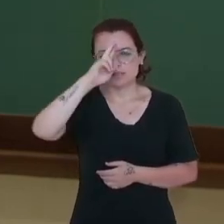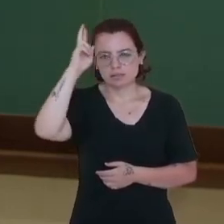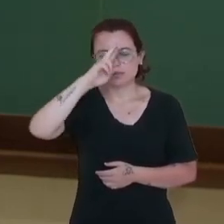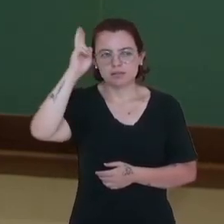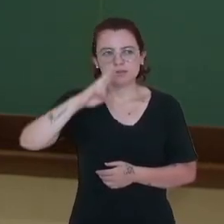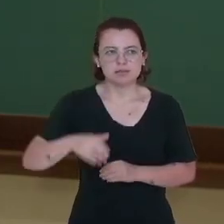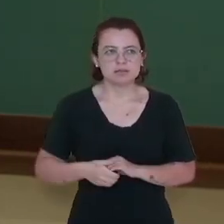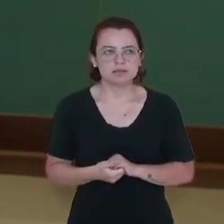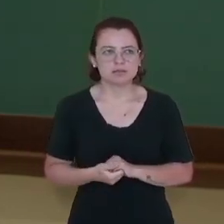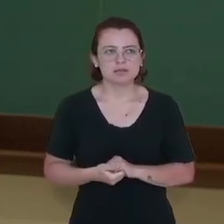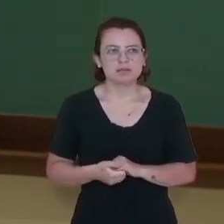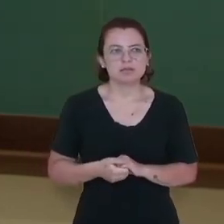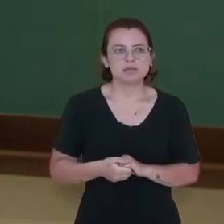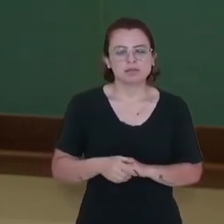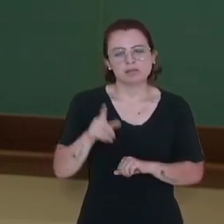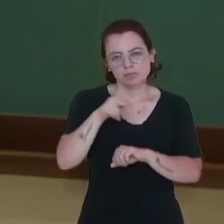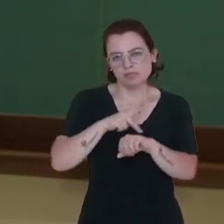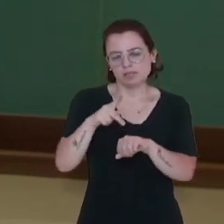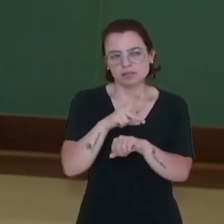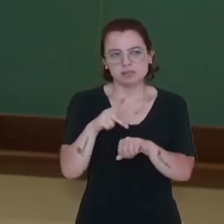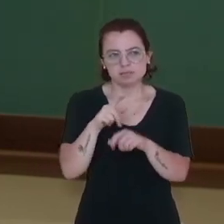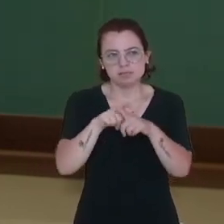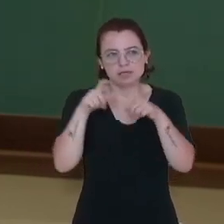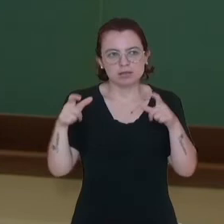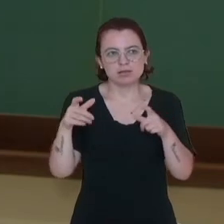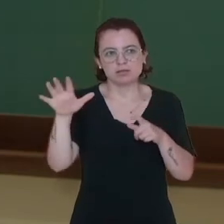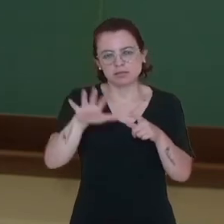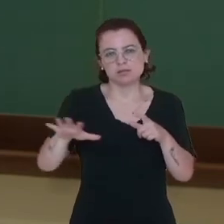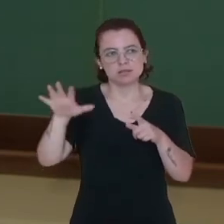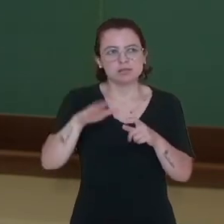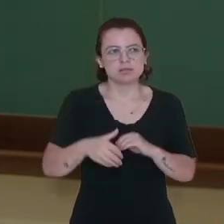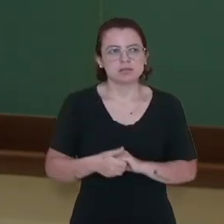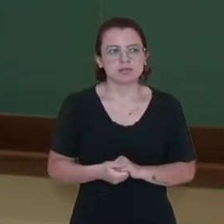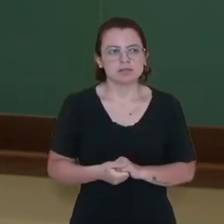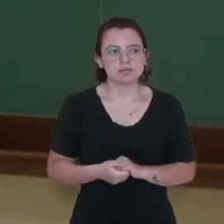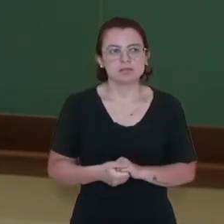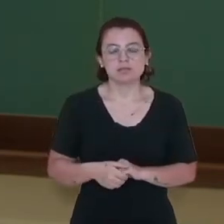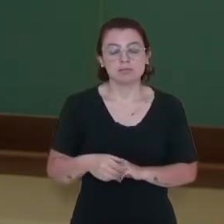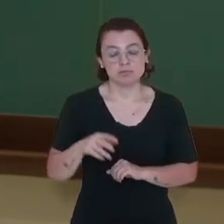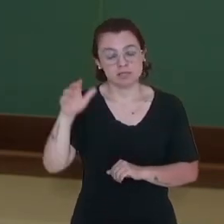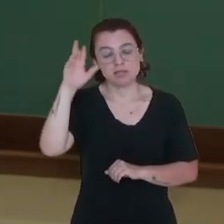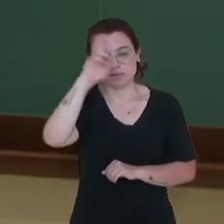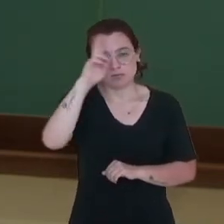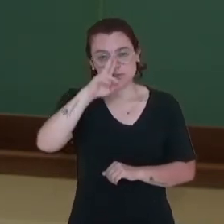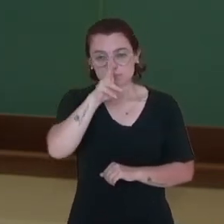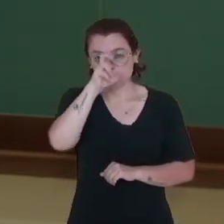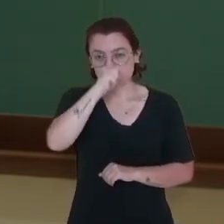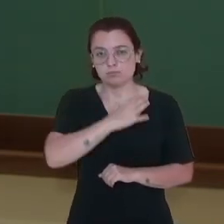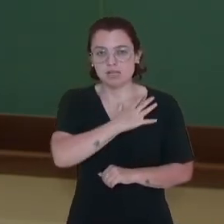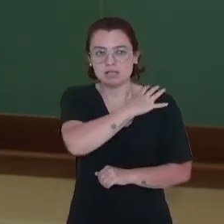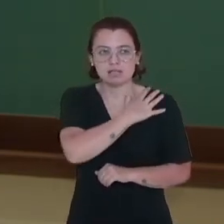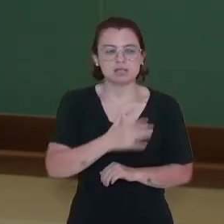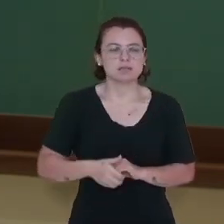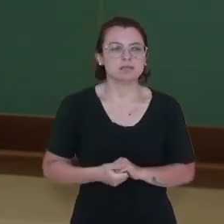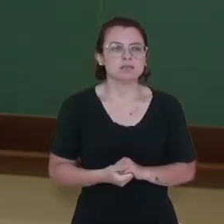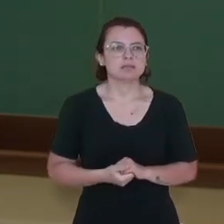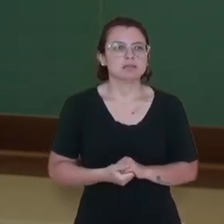a Rússia, que é um país, né, maior ali na região e é a segunda maior potência militar do planeta,